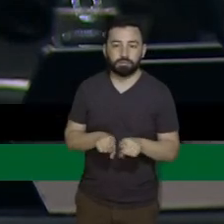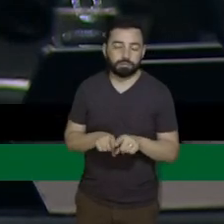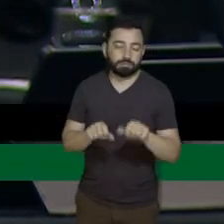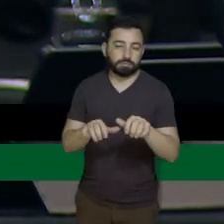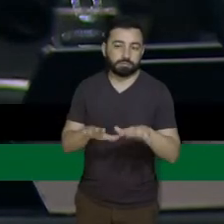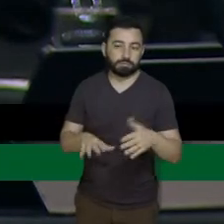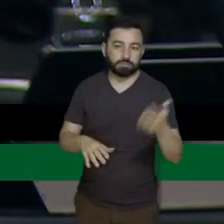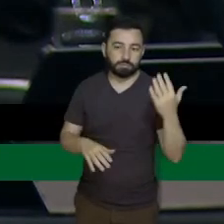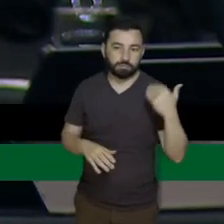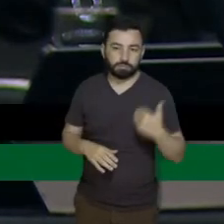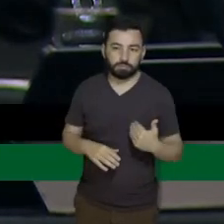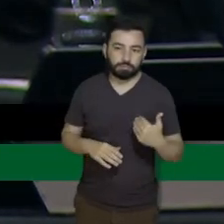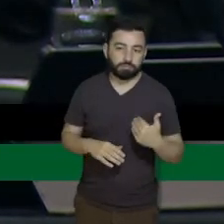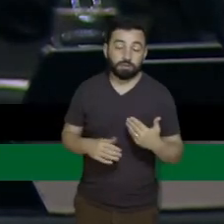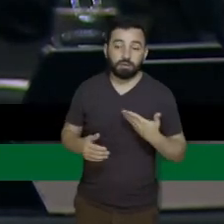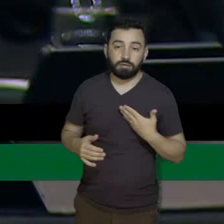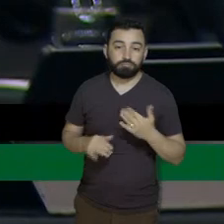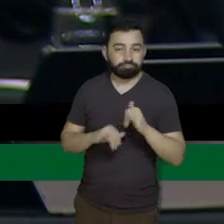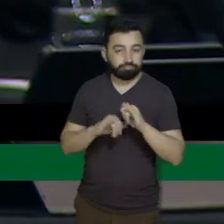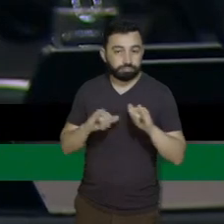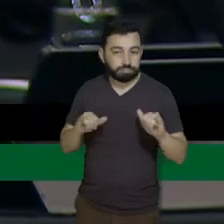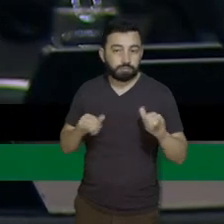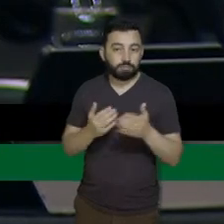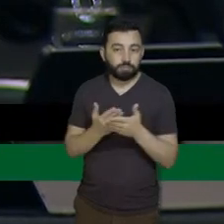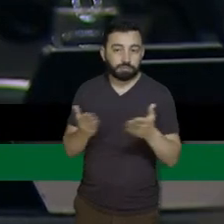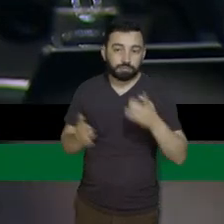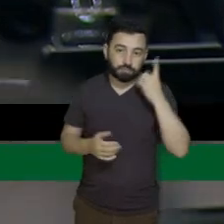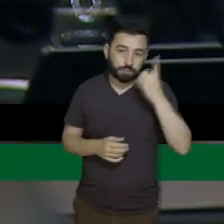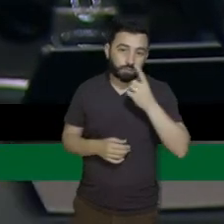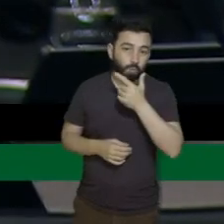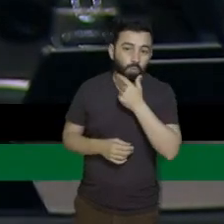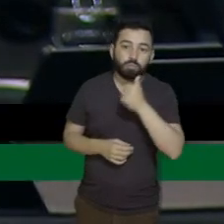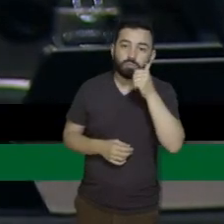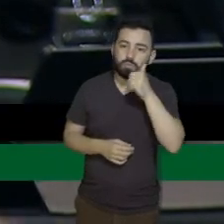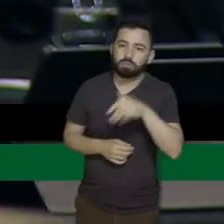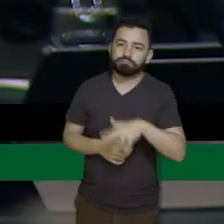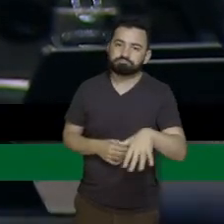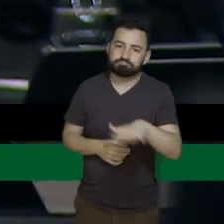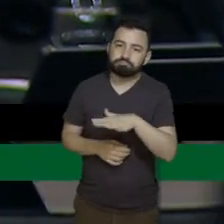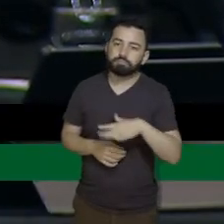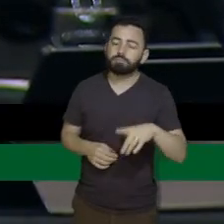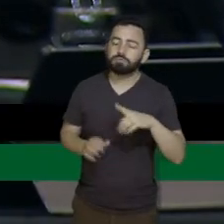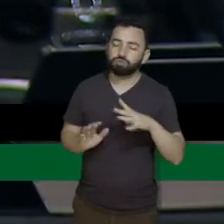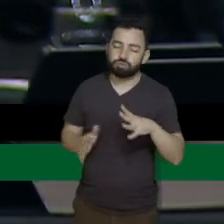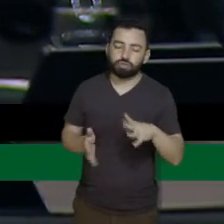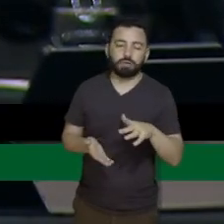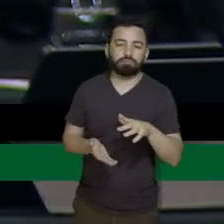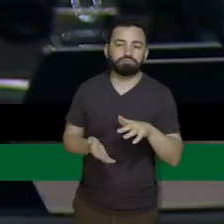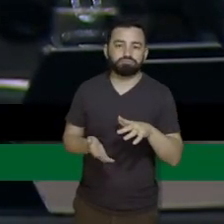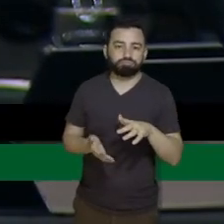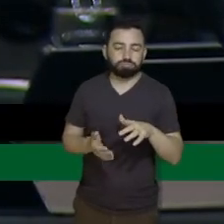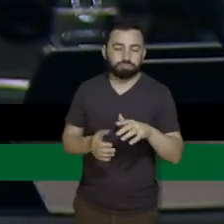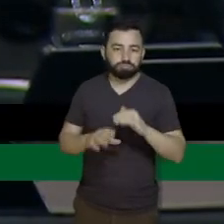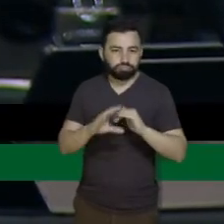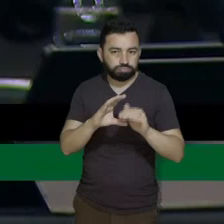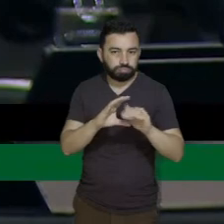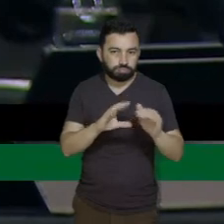anteriores. Informo os senhores e senhoras deputadas de que o expediente já foi disponibilizado de forma